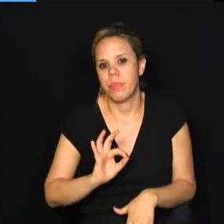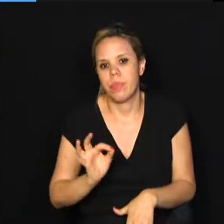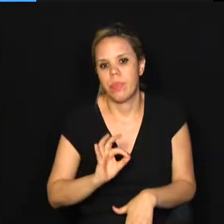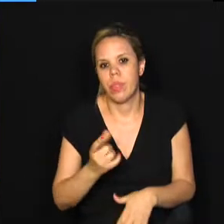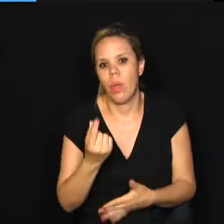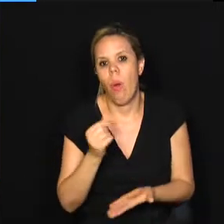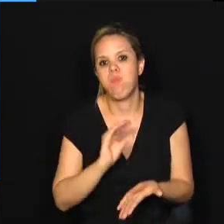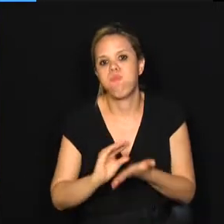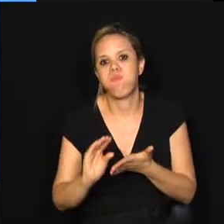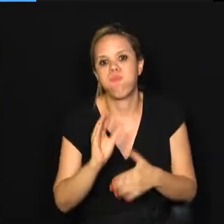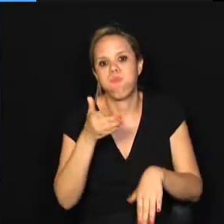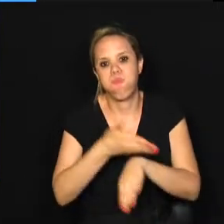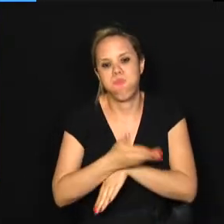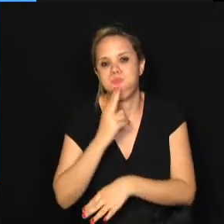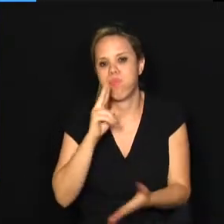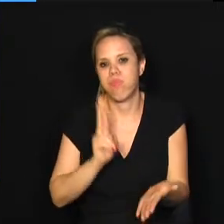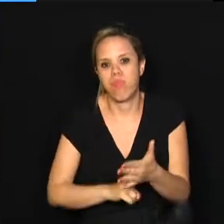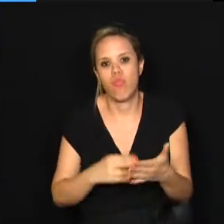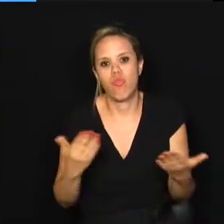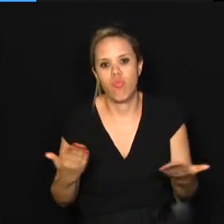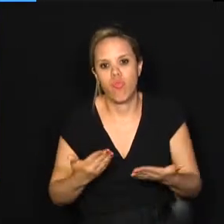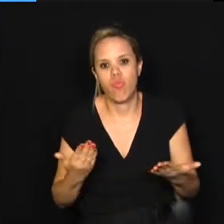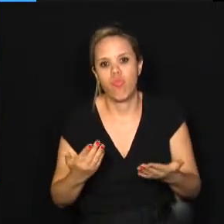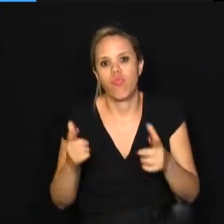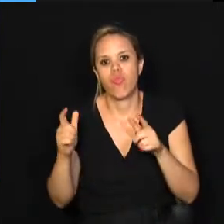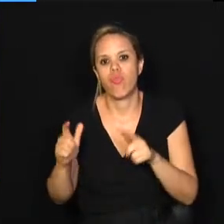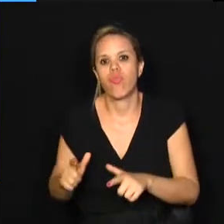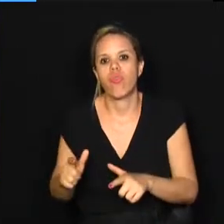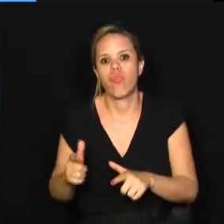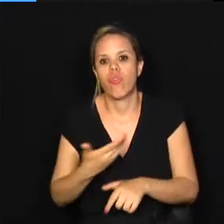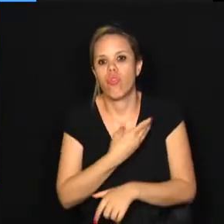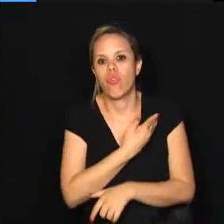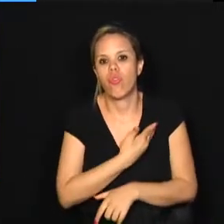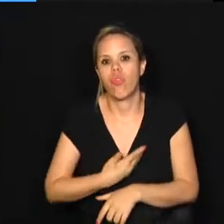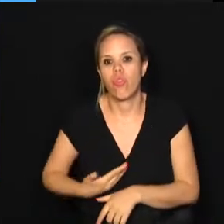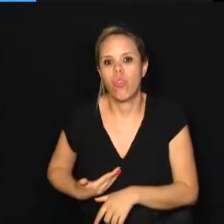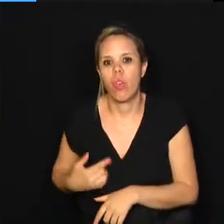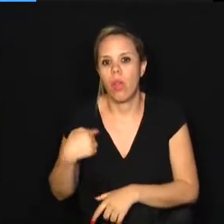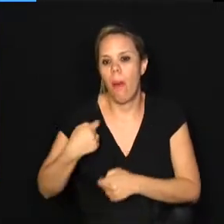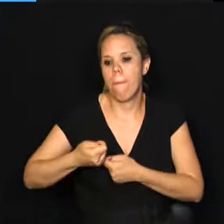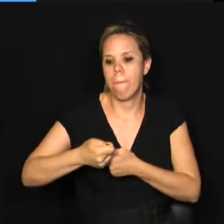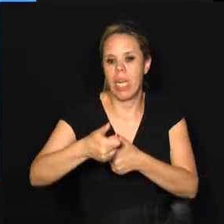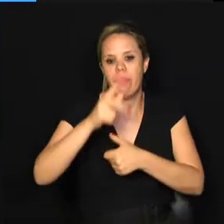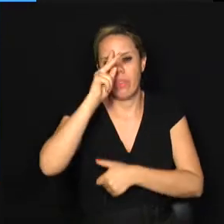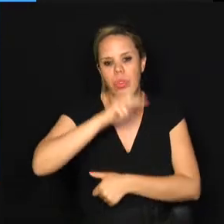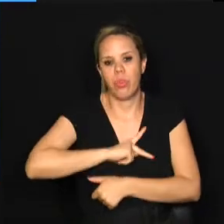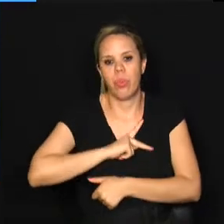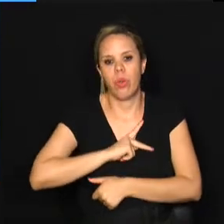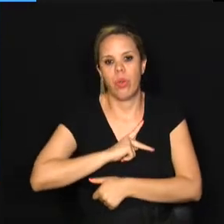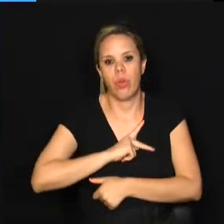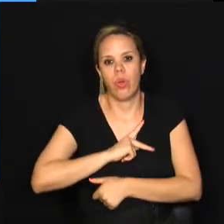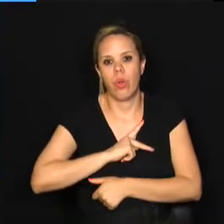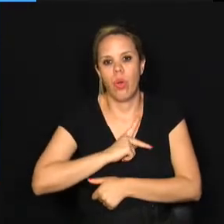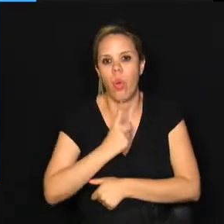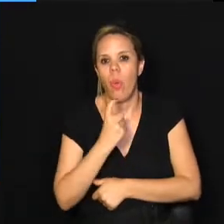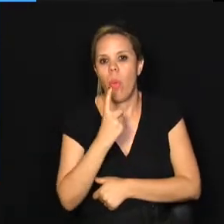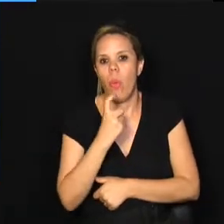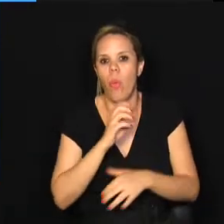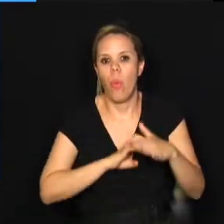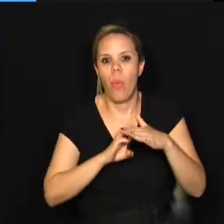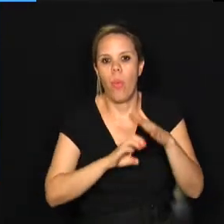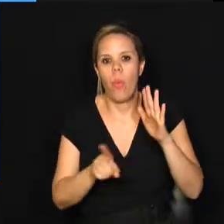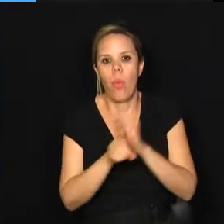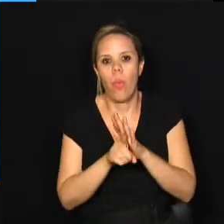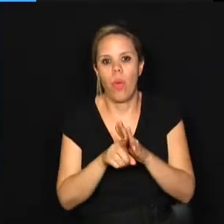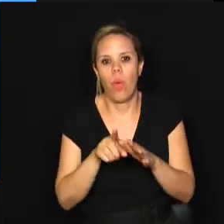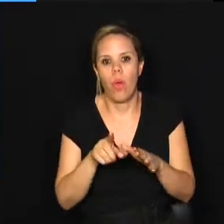orçamento que entra dentro dos Correios hoje, que vai para o governo, vai para o nosso benefício próprio, iria para a mão de um único empresário, entendeu?